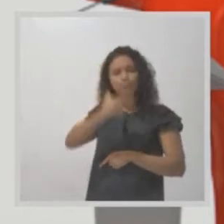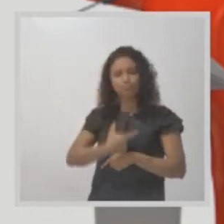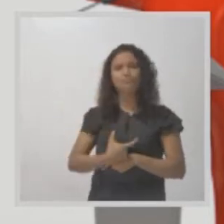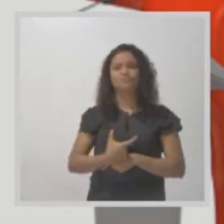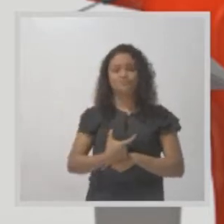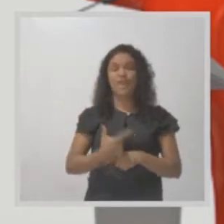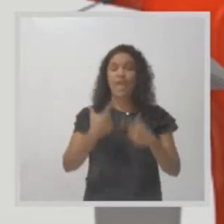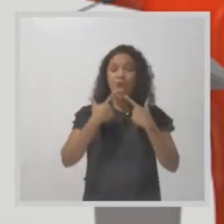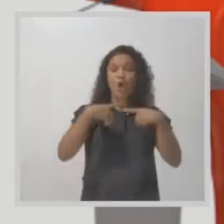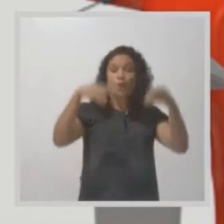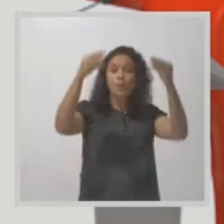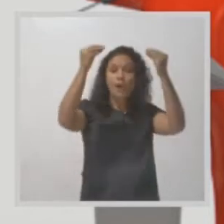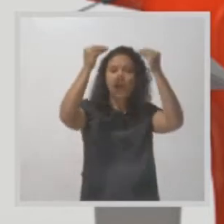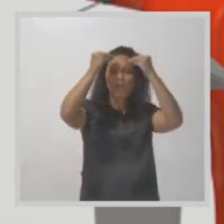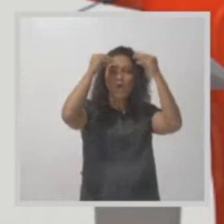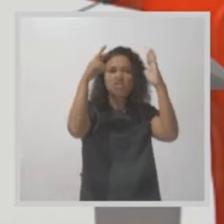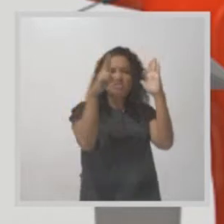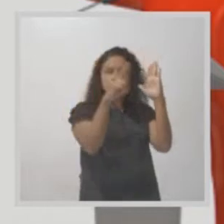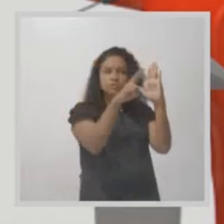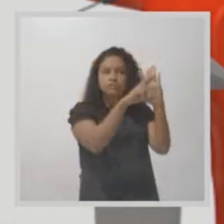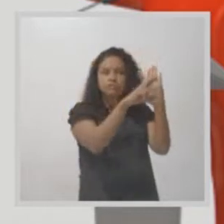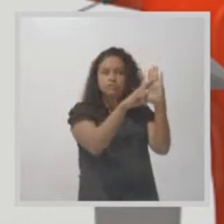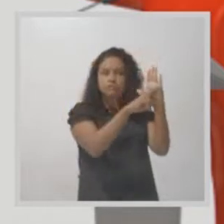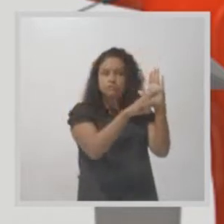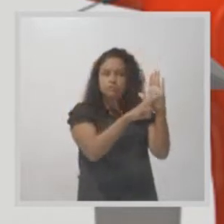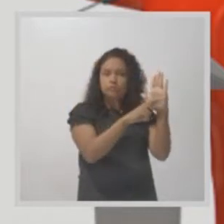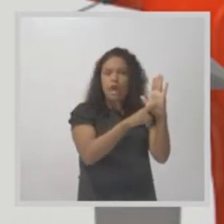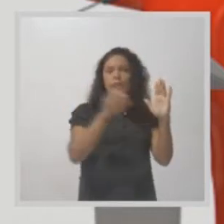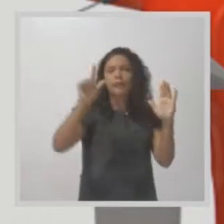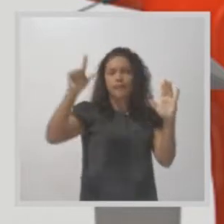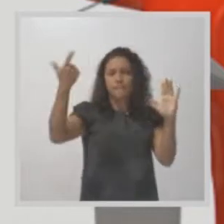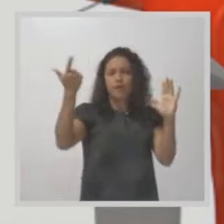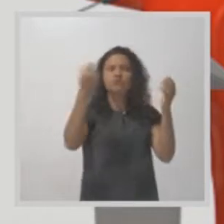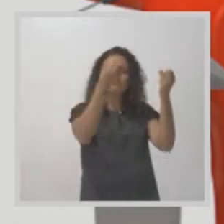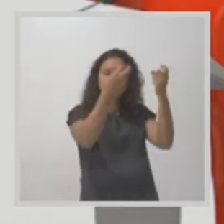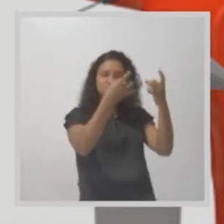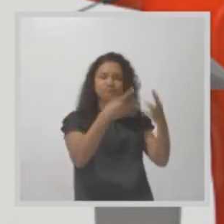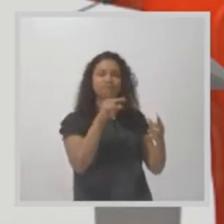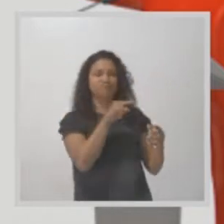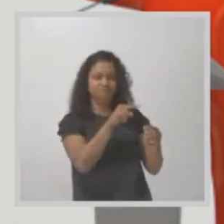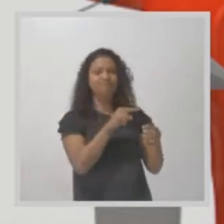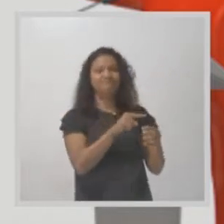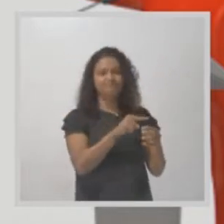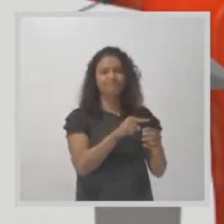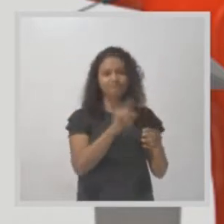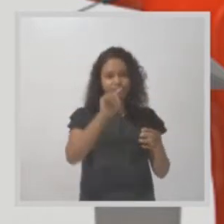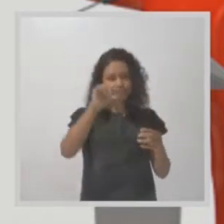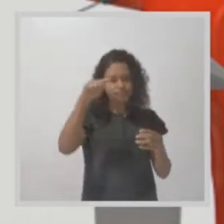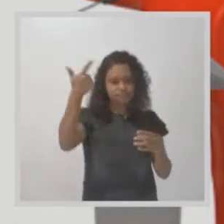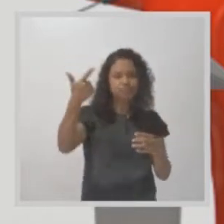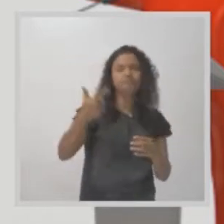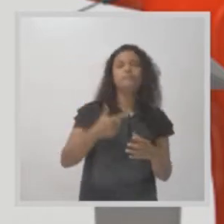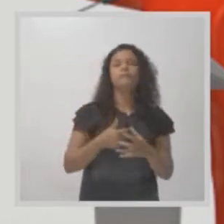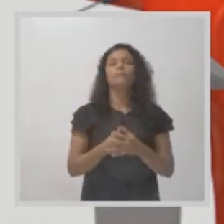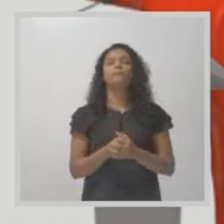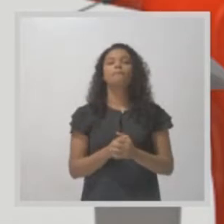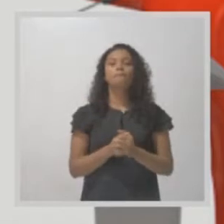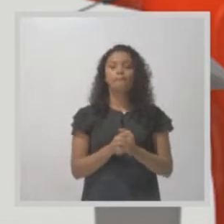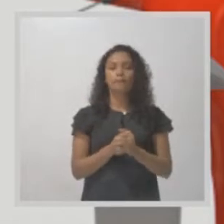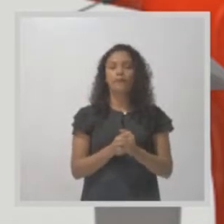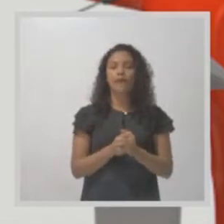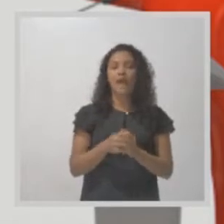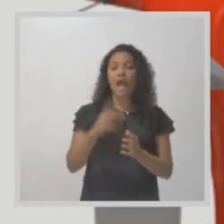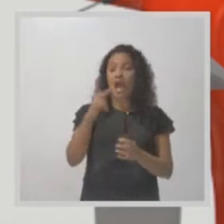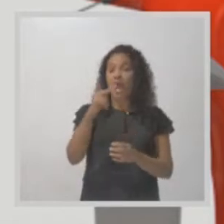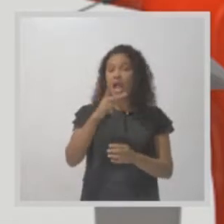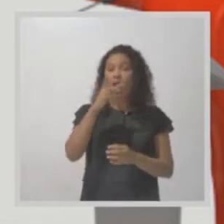que é normativa, né, que nós vamos ver logo após o que é essa norma padrão, a fala,